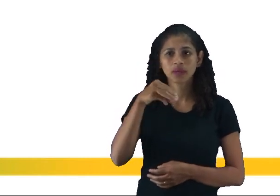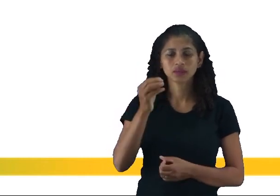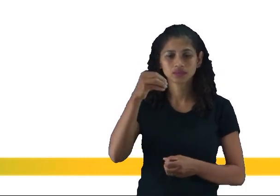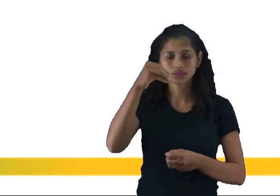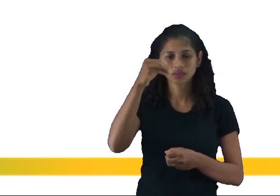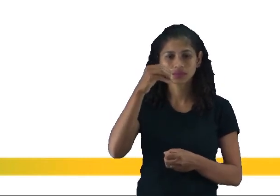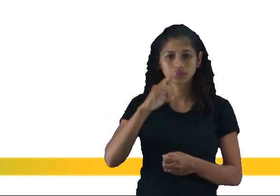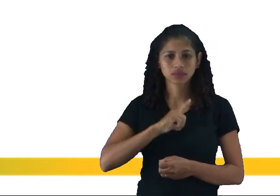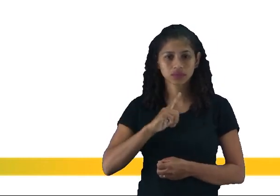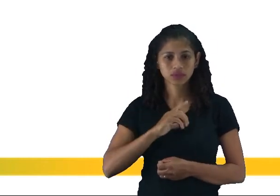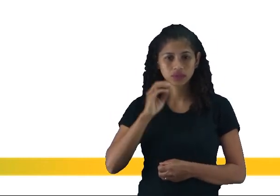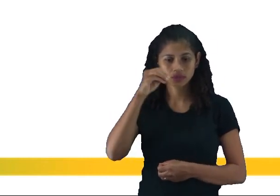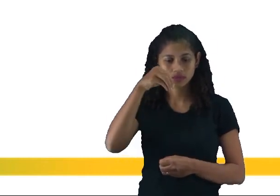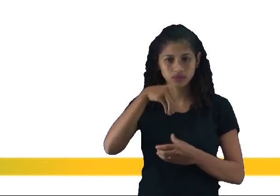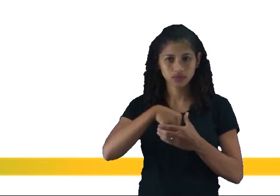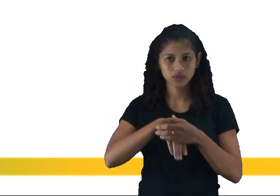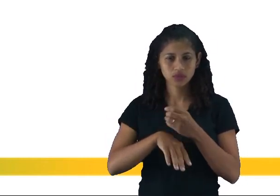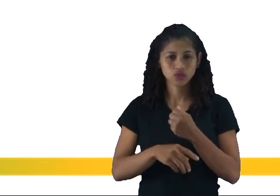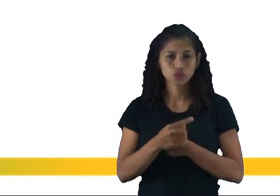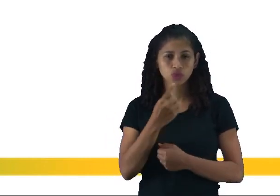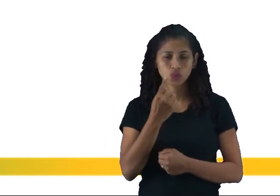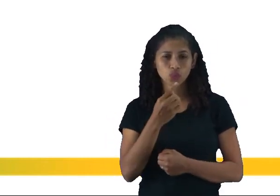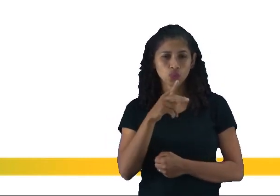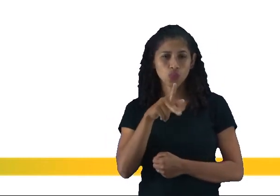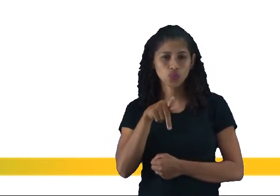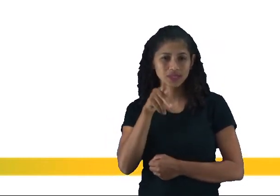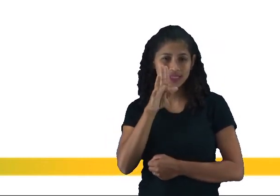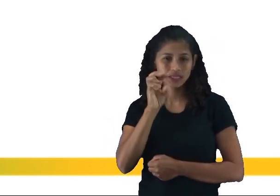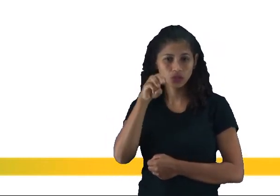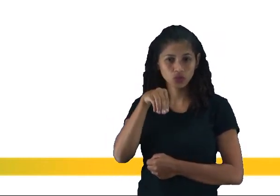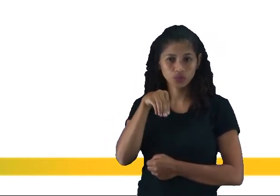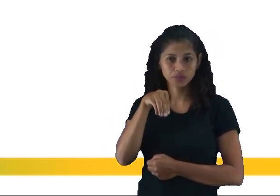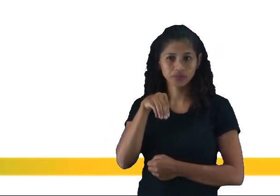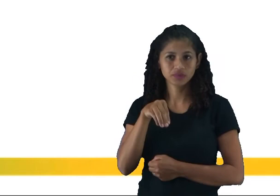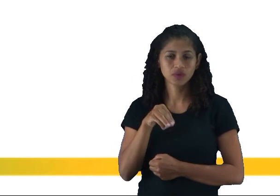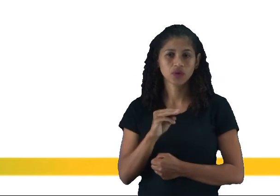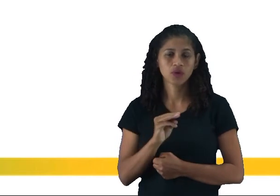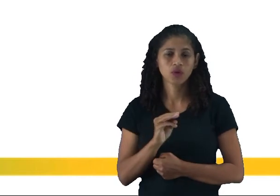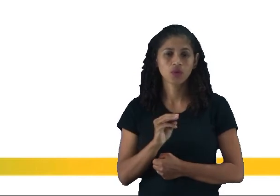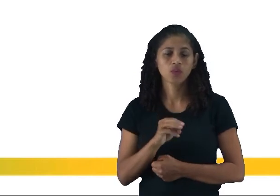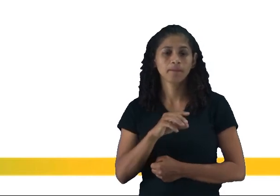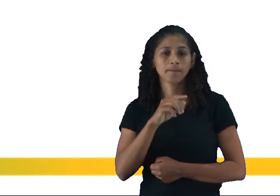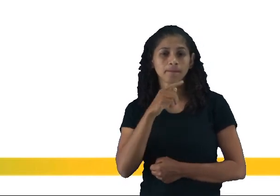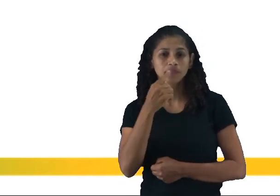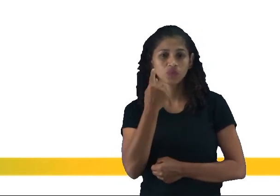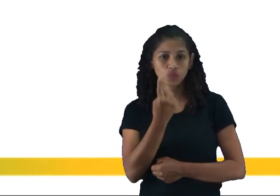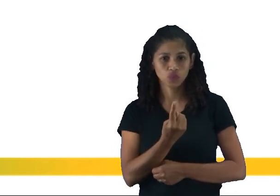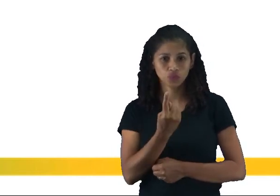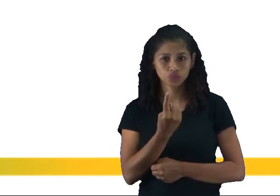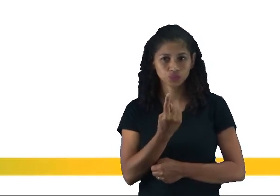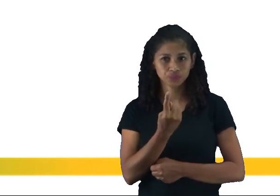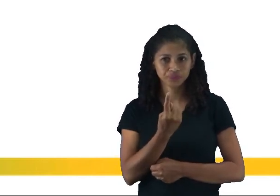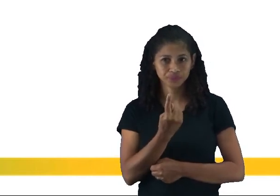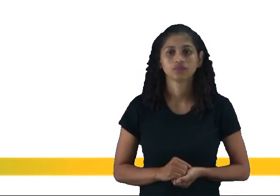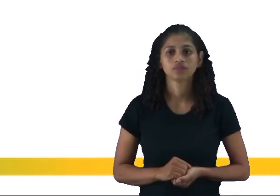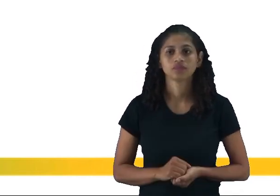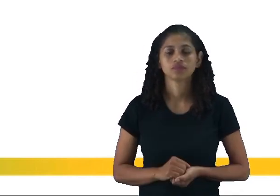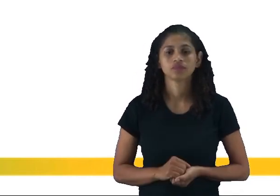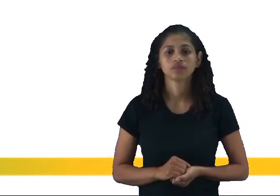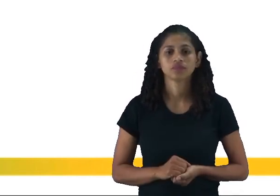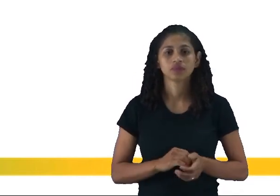dentro de 1 quilômetro, certo? O que a gente vai fazer? Nós vamos colocar o número 1 ali no